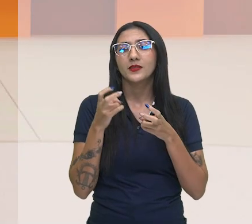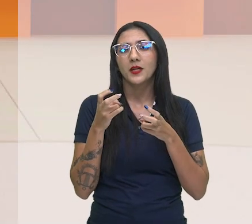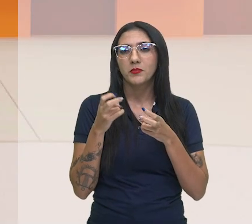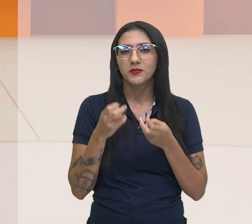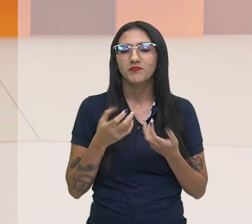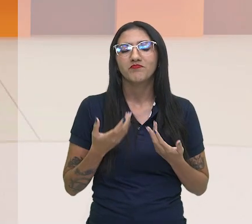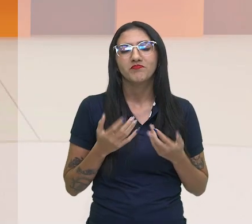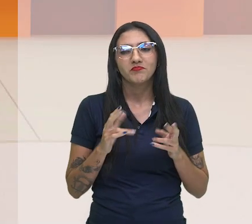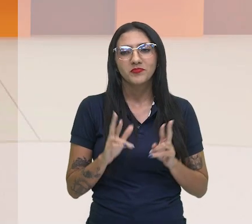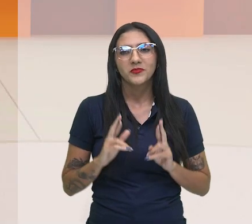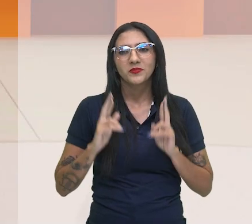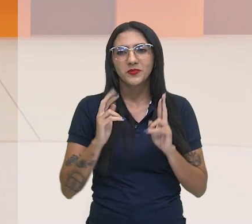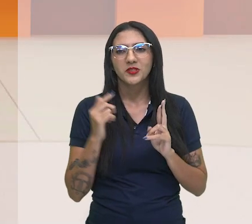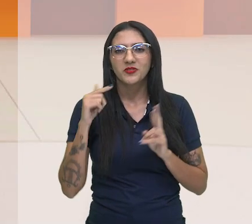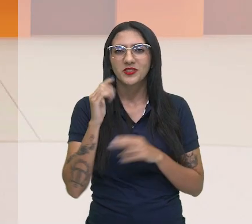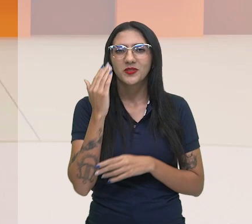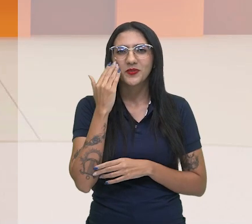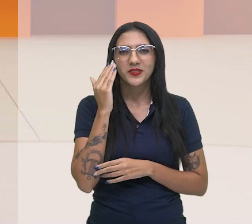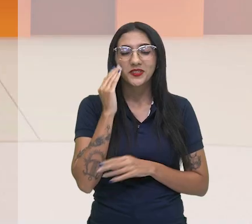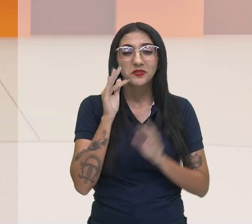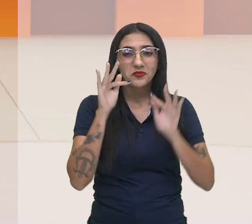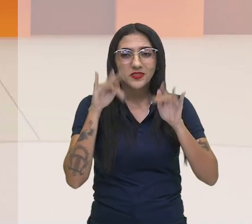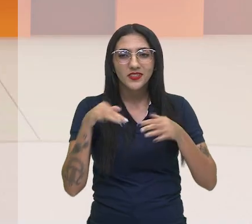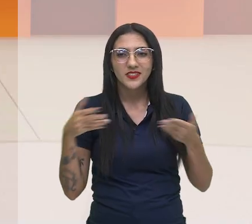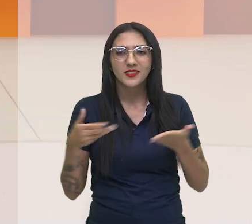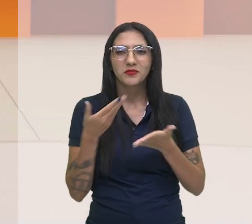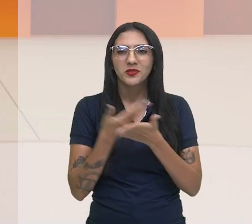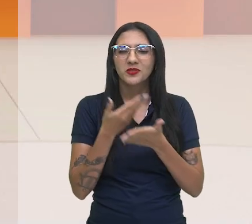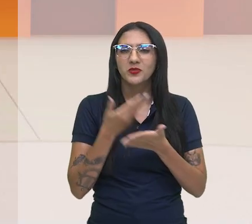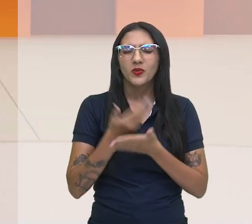que tenham conseguido acompanhar e sair dessa aula